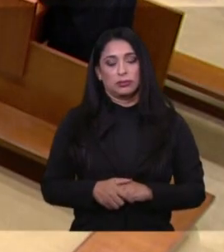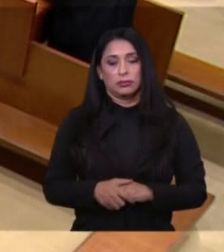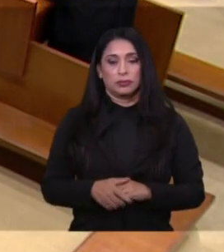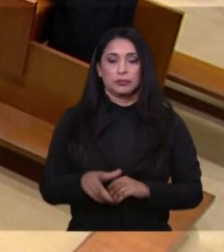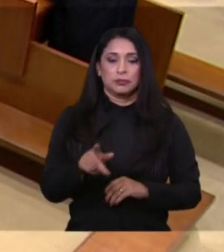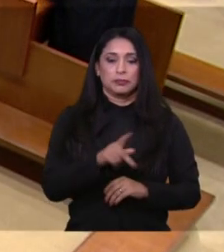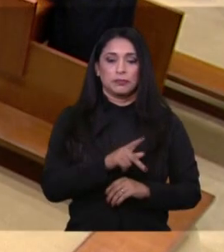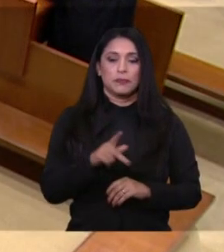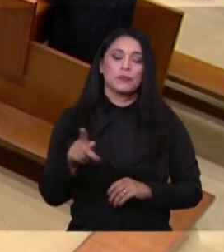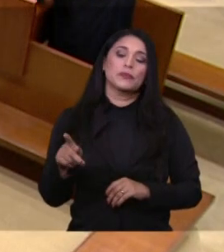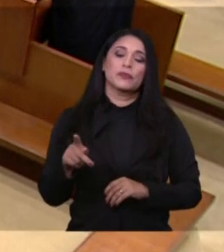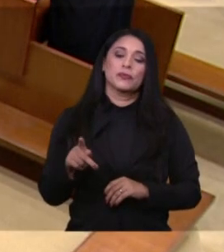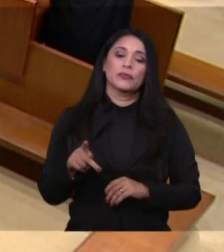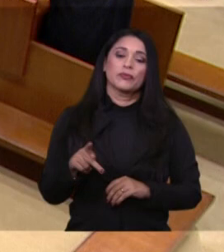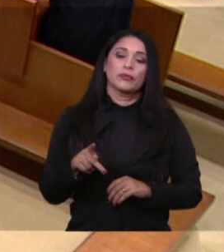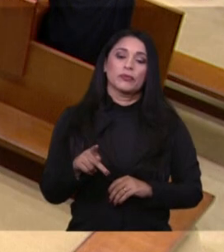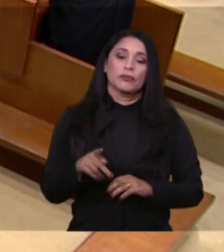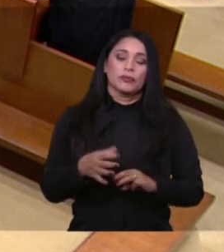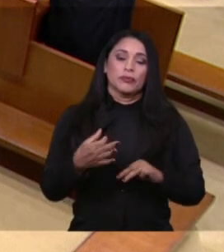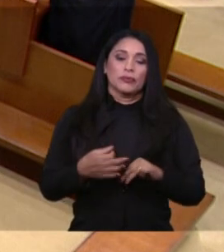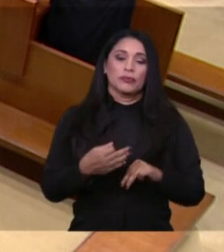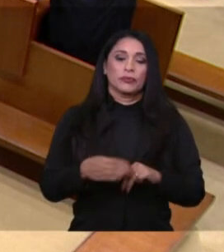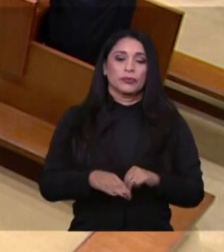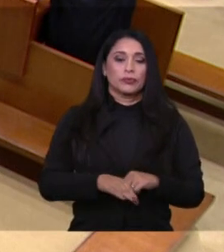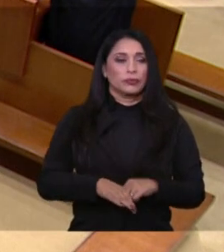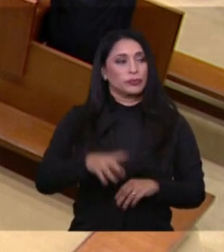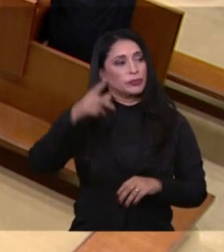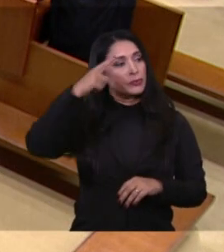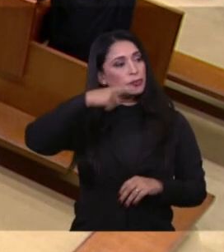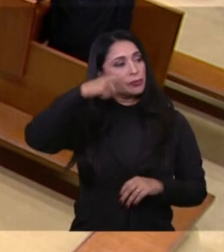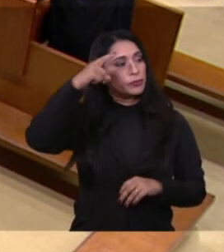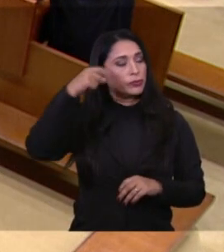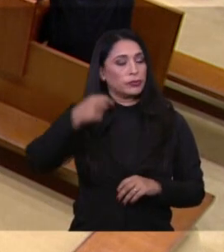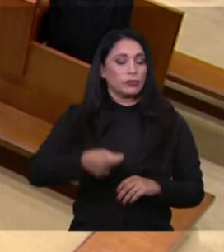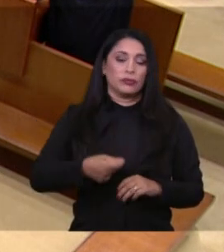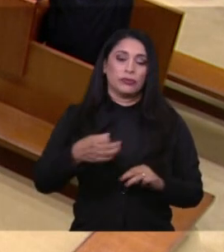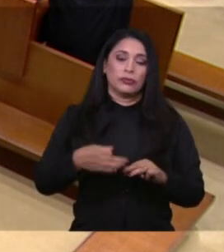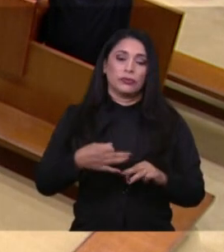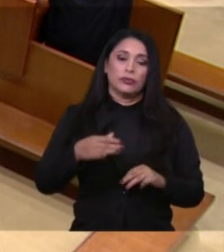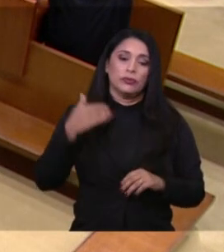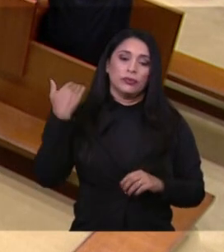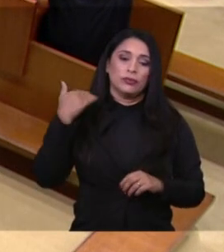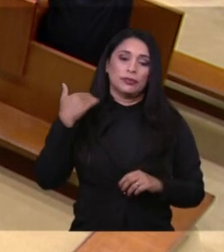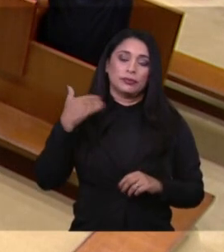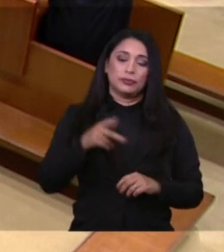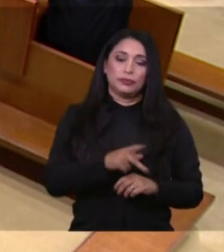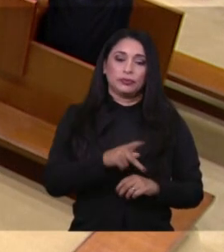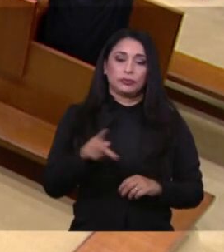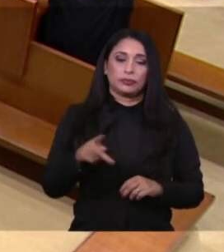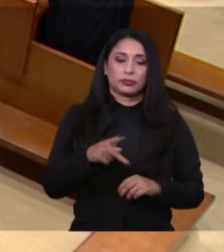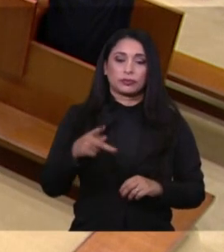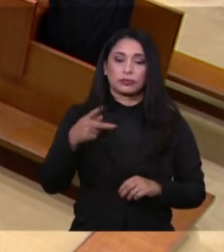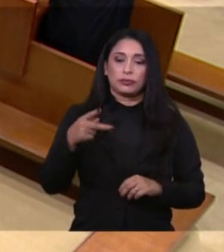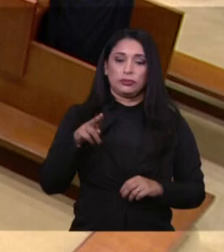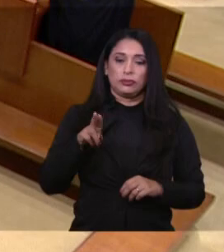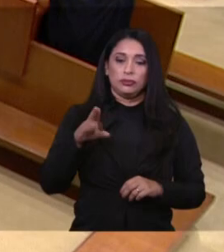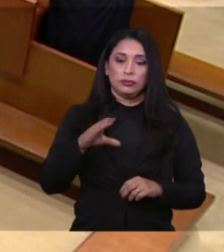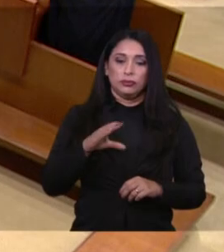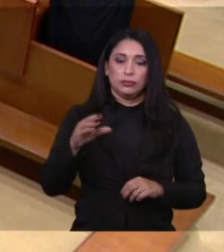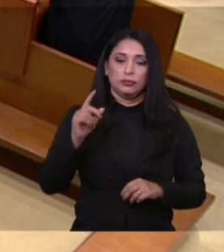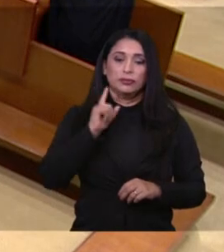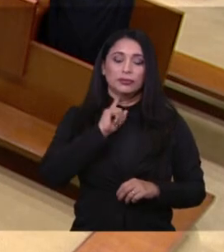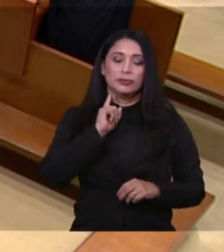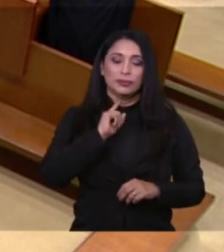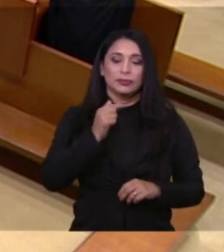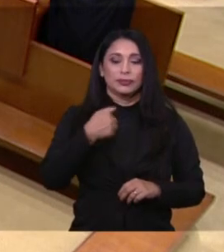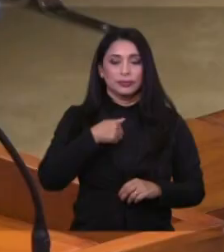presidente, ministro Luiz Roberto Barroso, ministra Carmen Lúcia, professora da nossa PUC Minas, onde também tenho o prazer